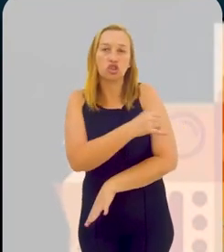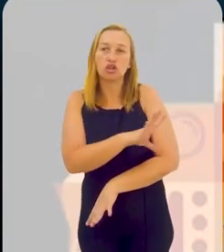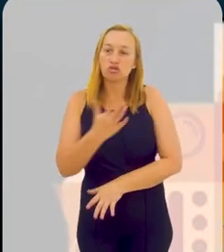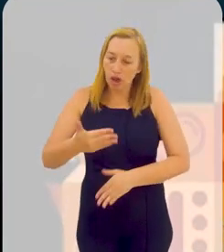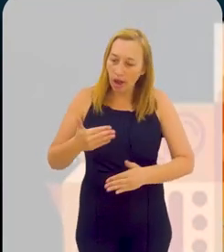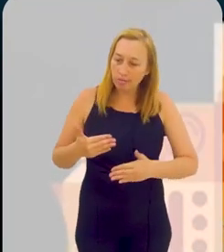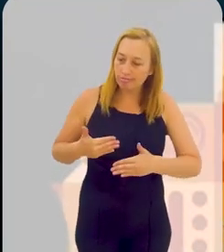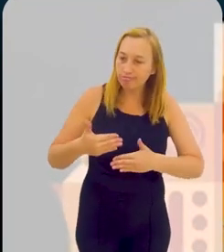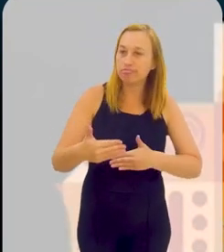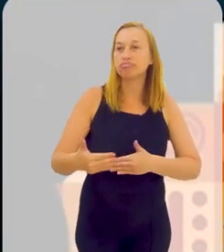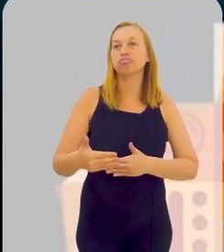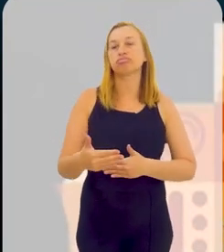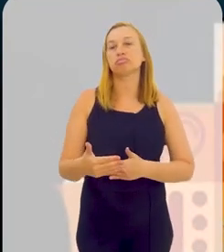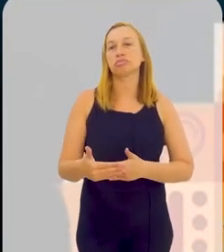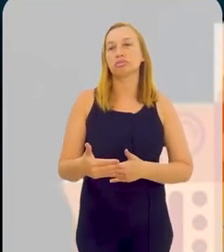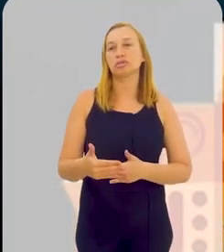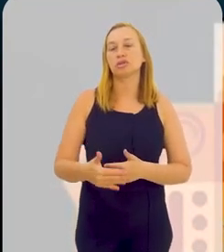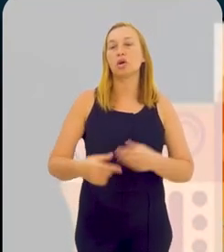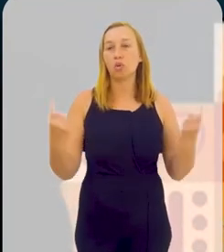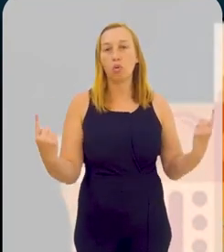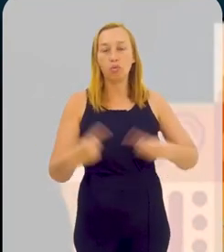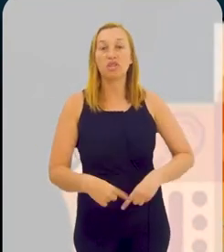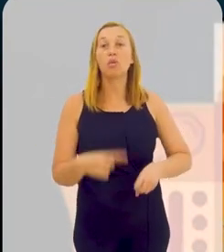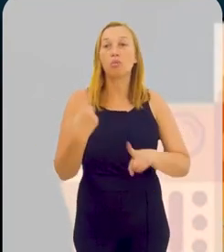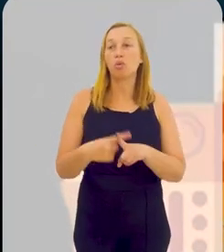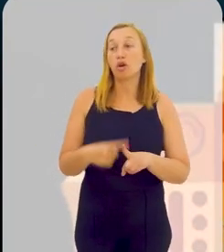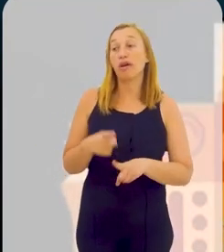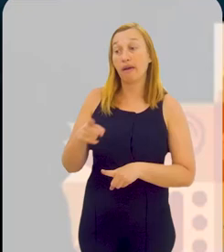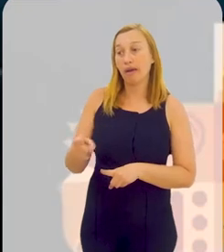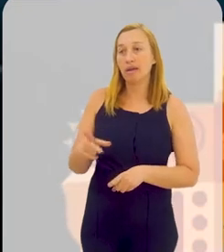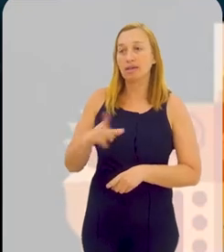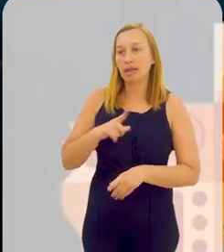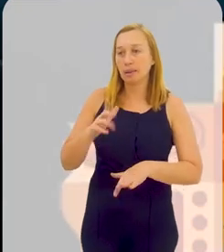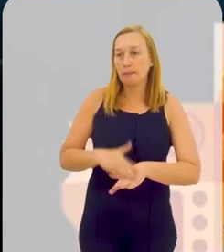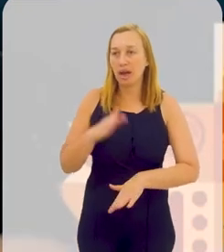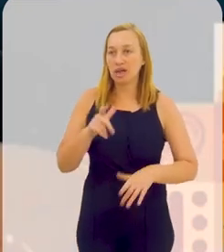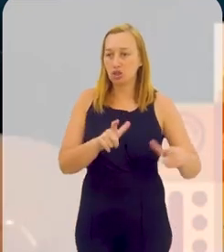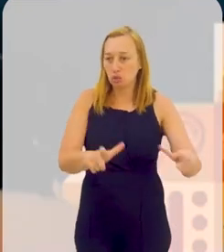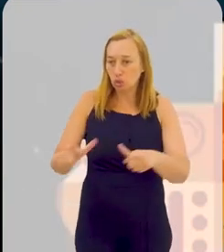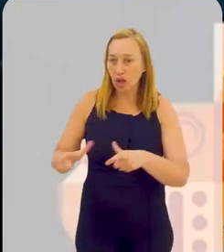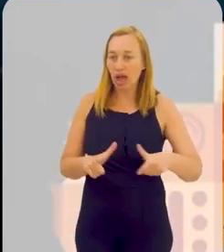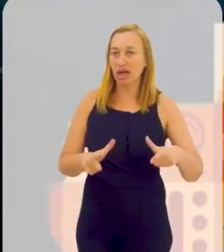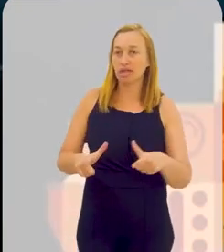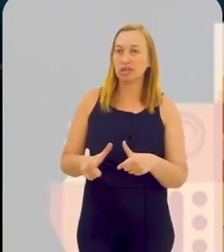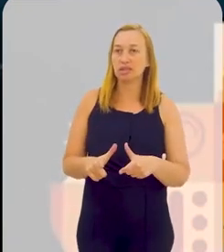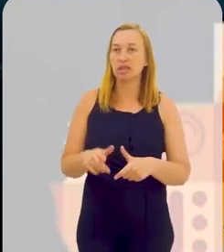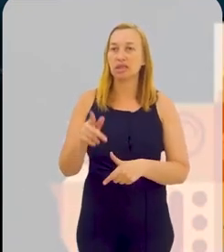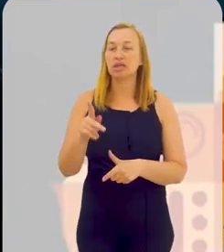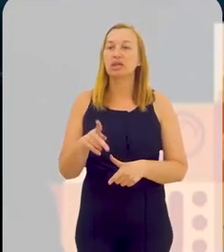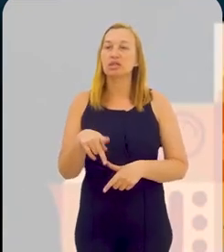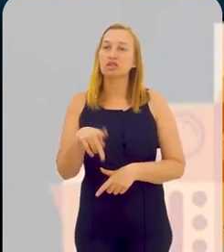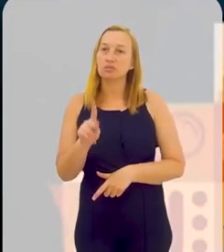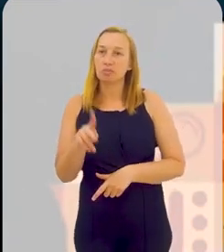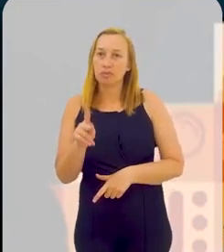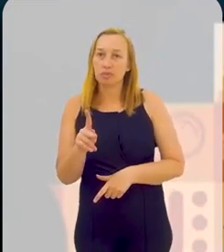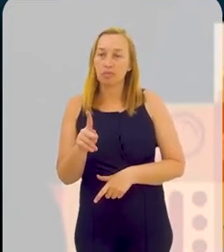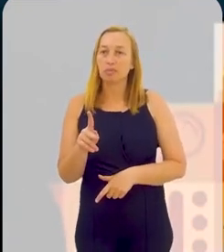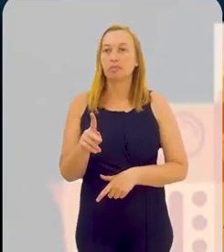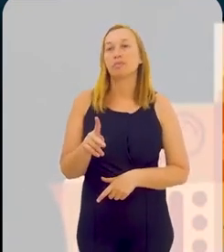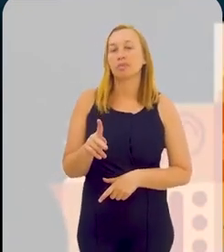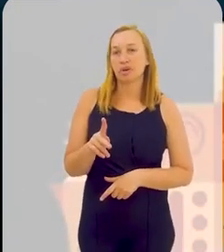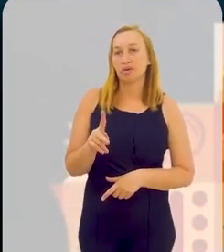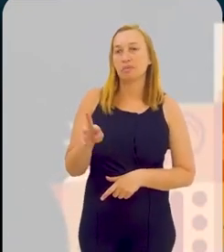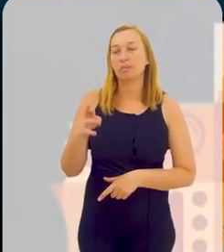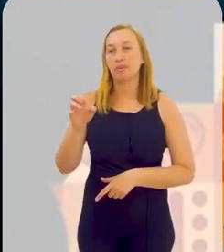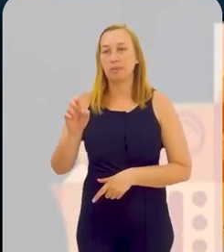já sai de largada, já tem uma vantagem competitiva, porque ele que detém as grandes reservas no